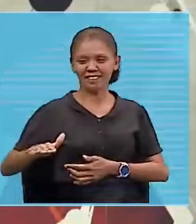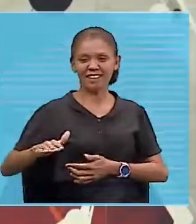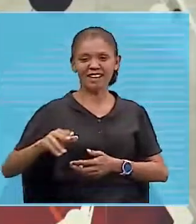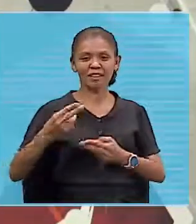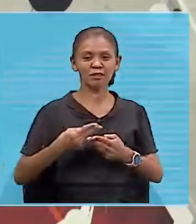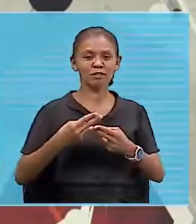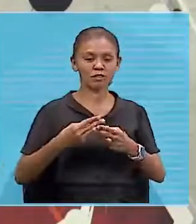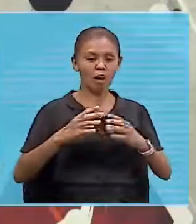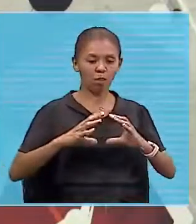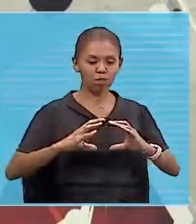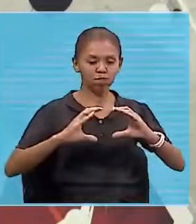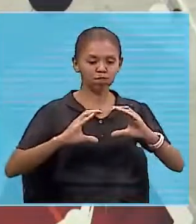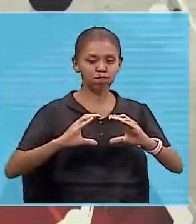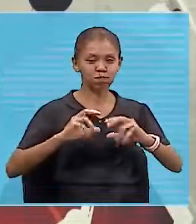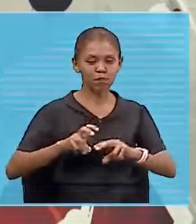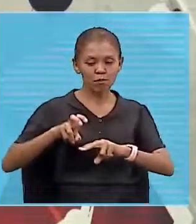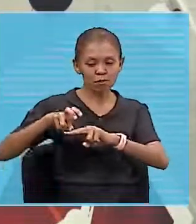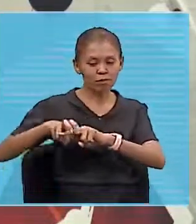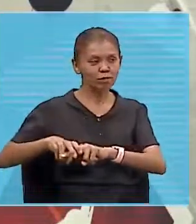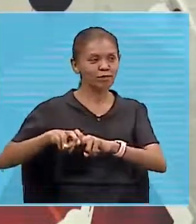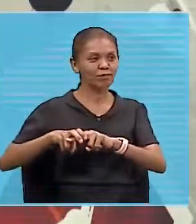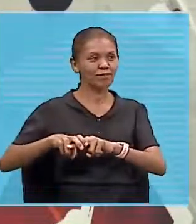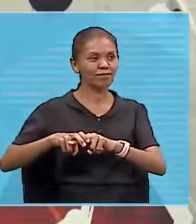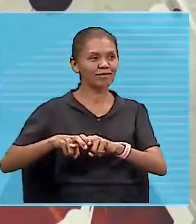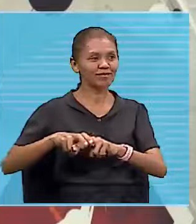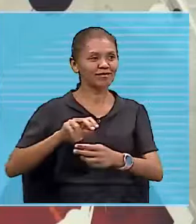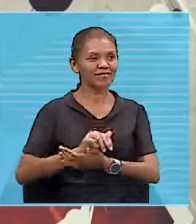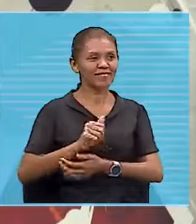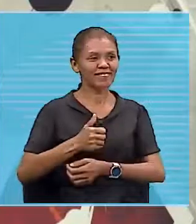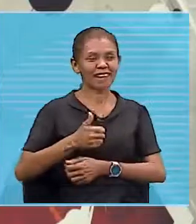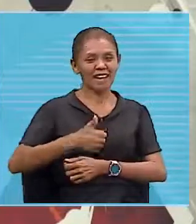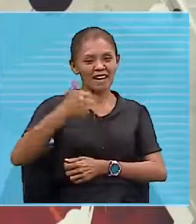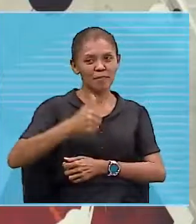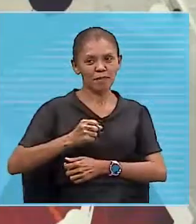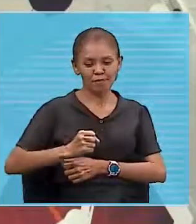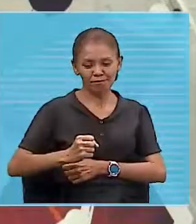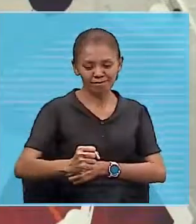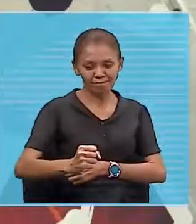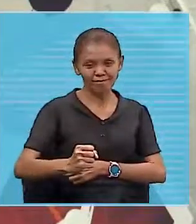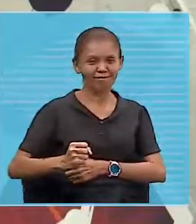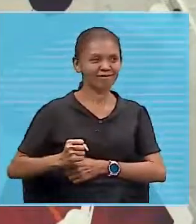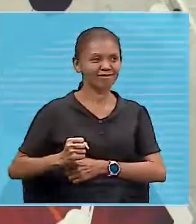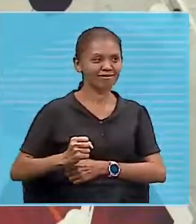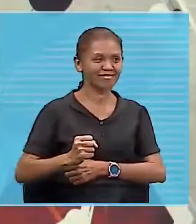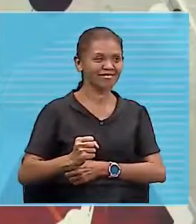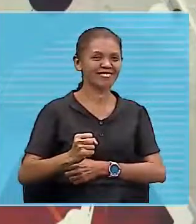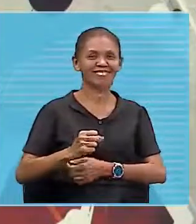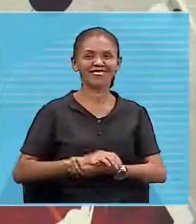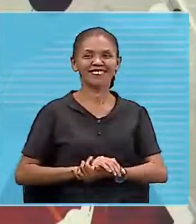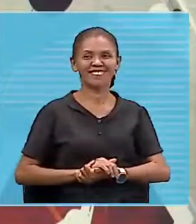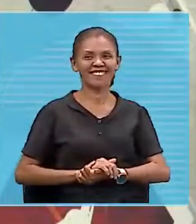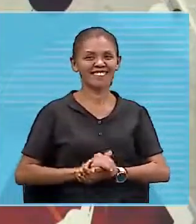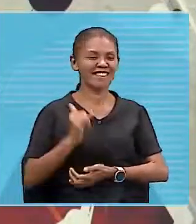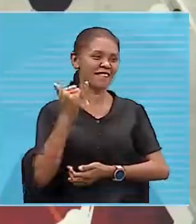Fusca eles Sodré na primeira para cá segunda para cá eu já havia mamãe fazendo isso meu irmão mas eu Nunca dirigi embora